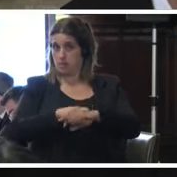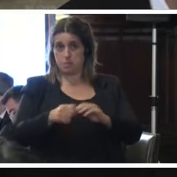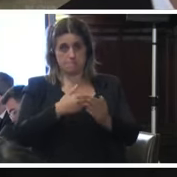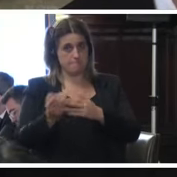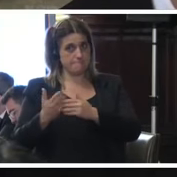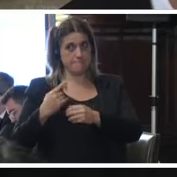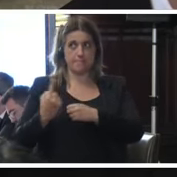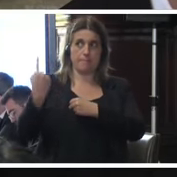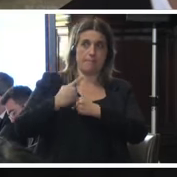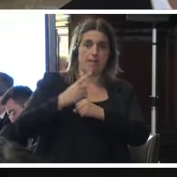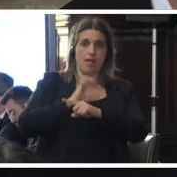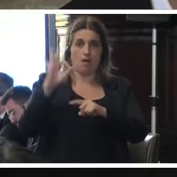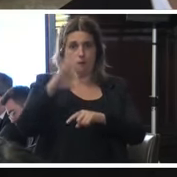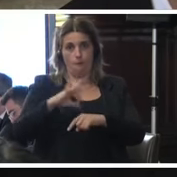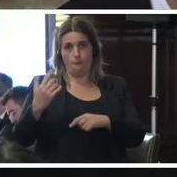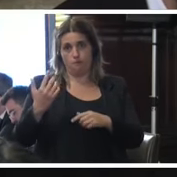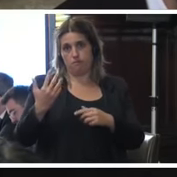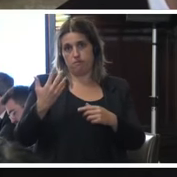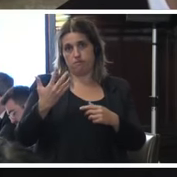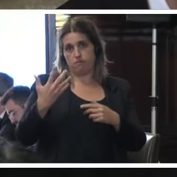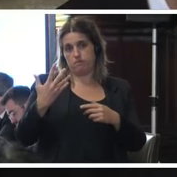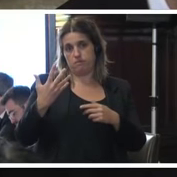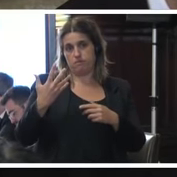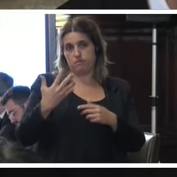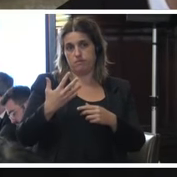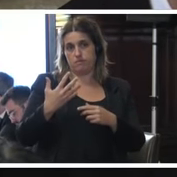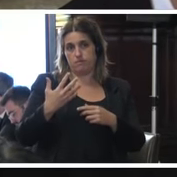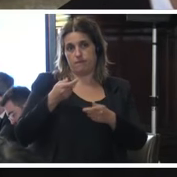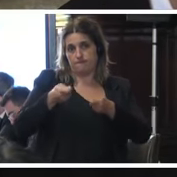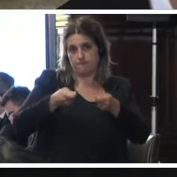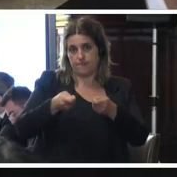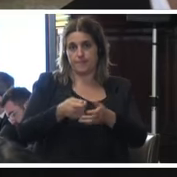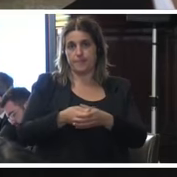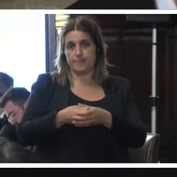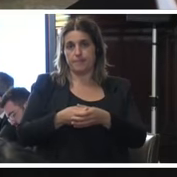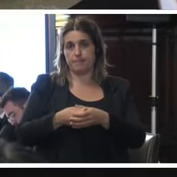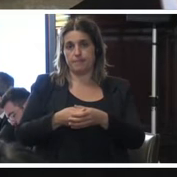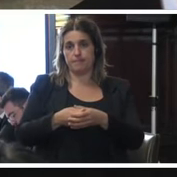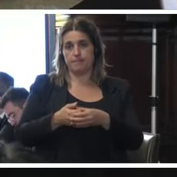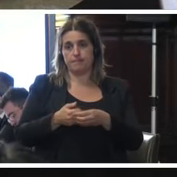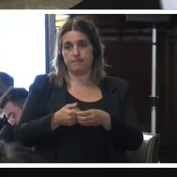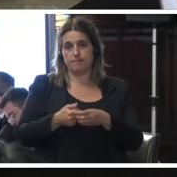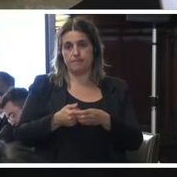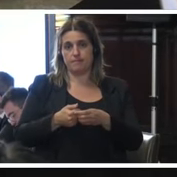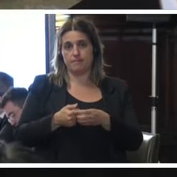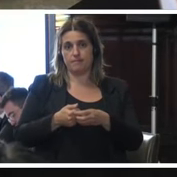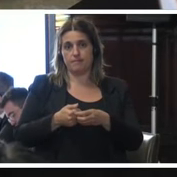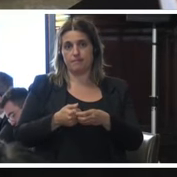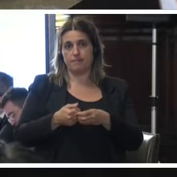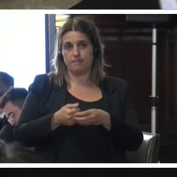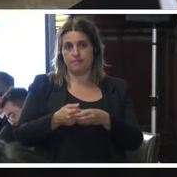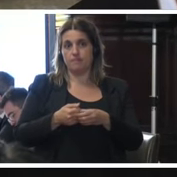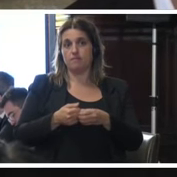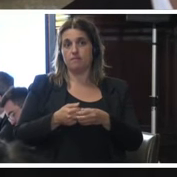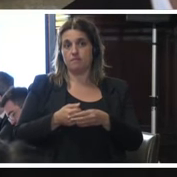under any hierarchy. They have all the guarantees they need to pass the